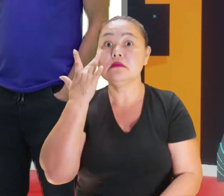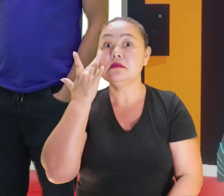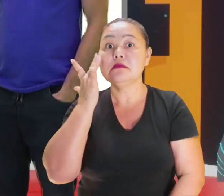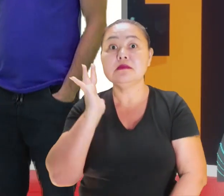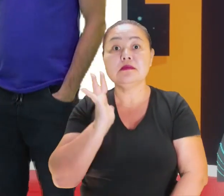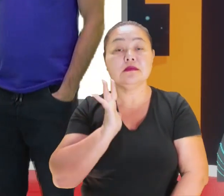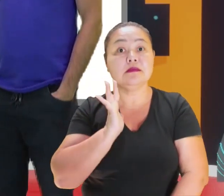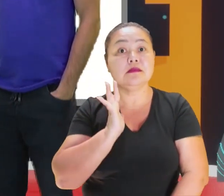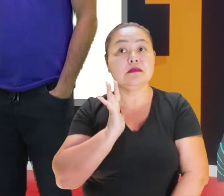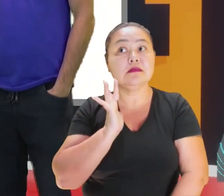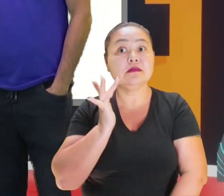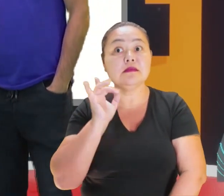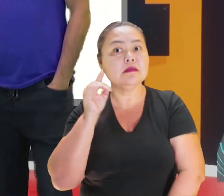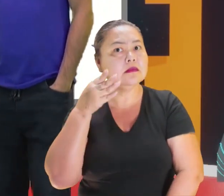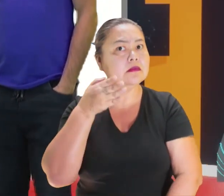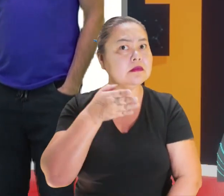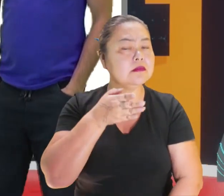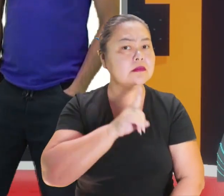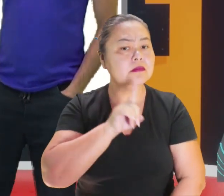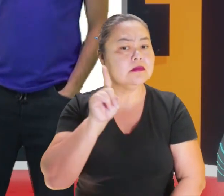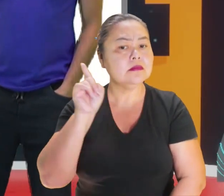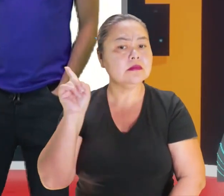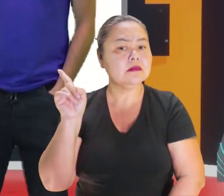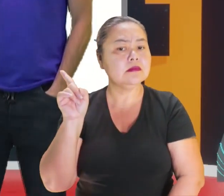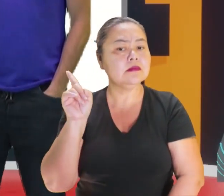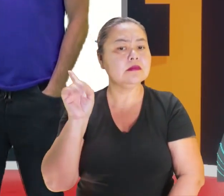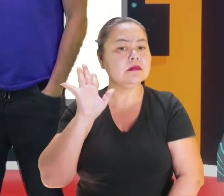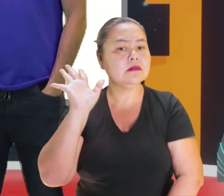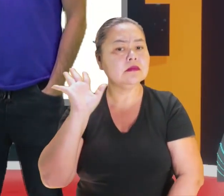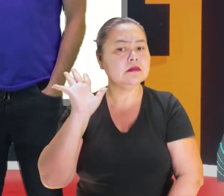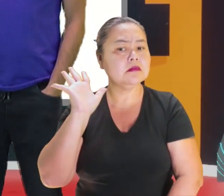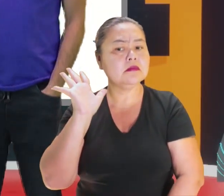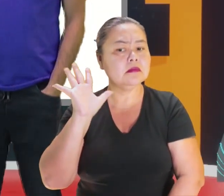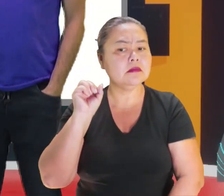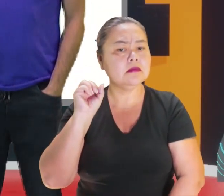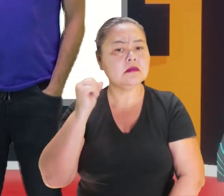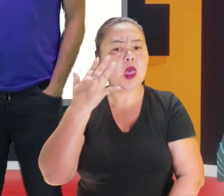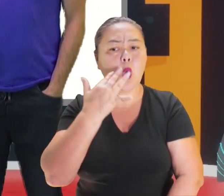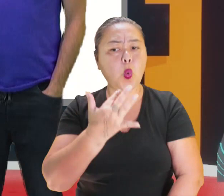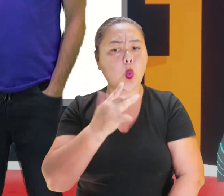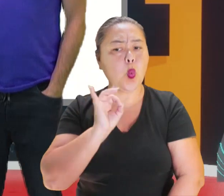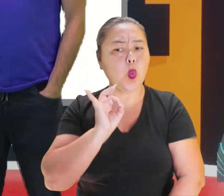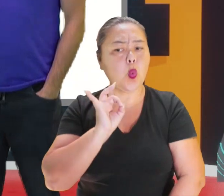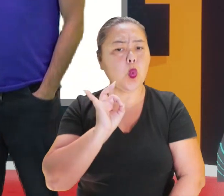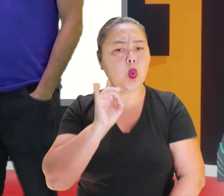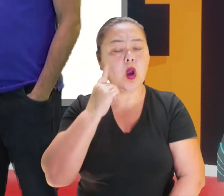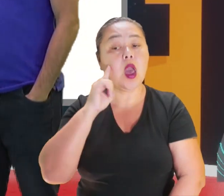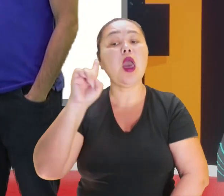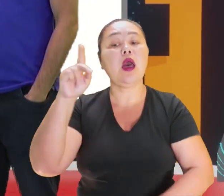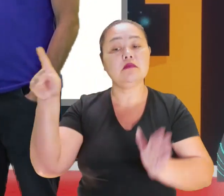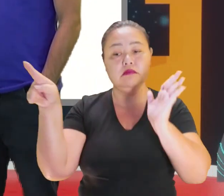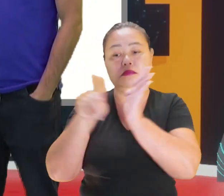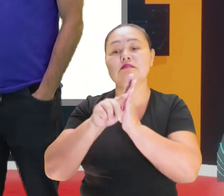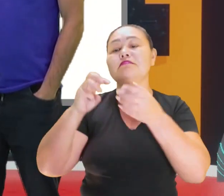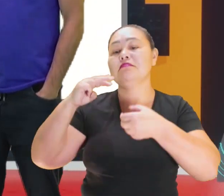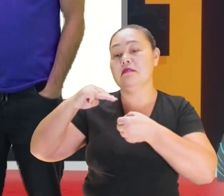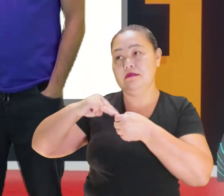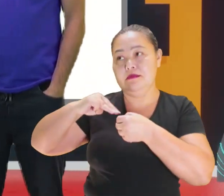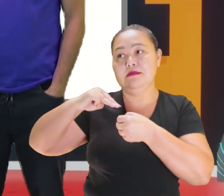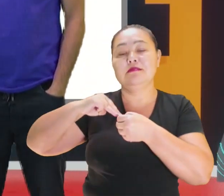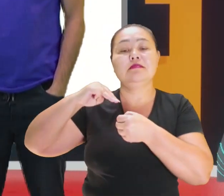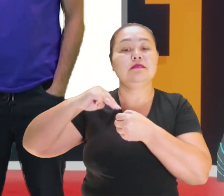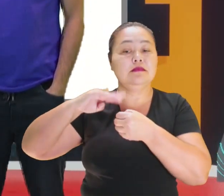sei. Eu acho que, será que a gente já foi nessa? Essa daqui, pela cor... Ela eu acho que é do município, né? Não